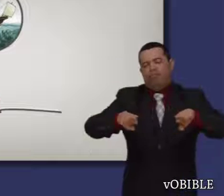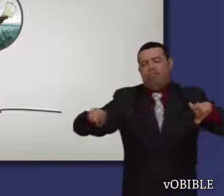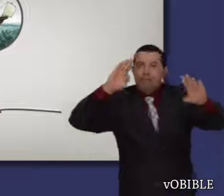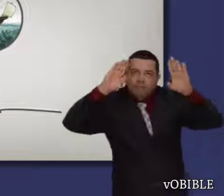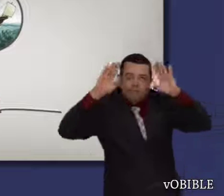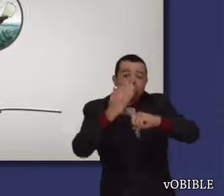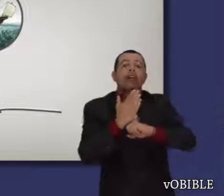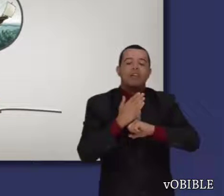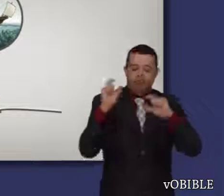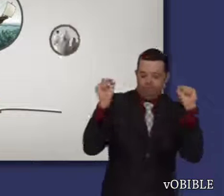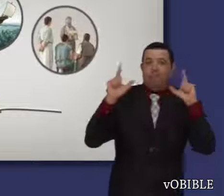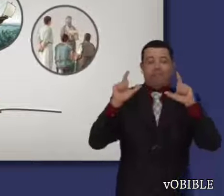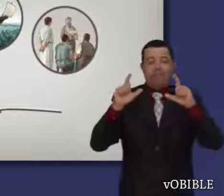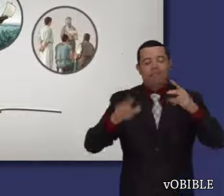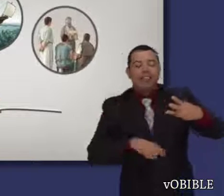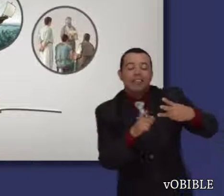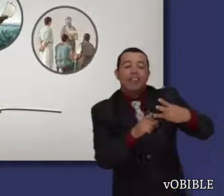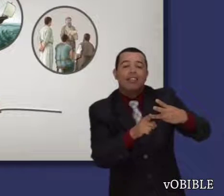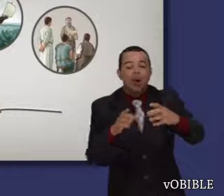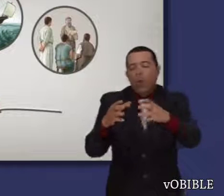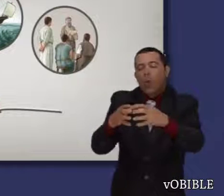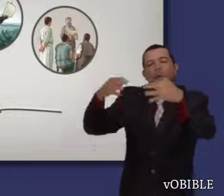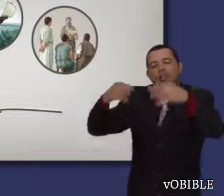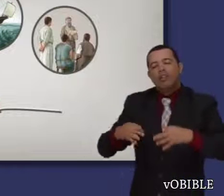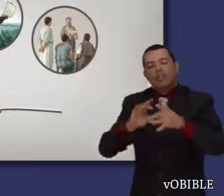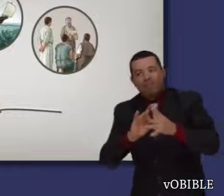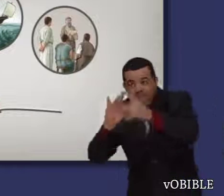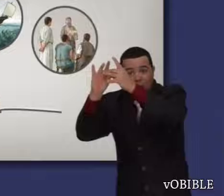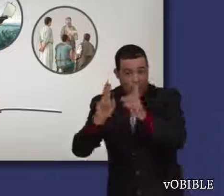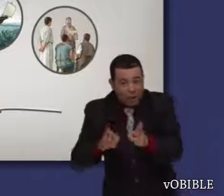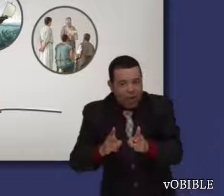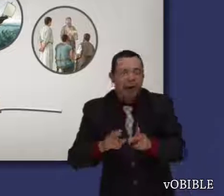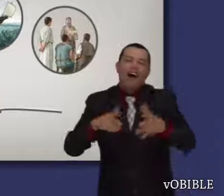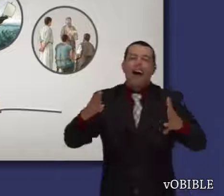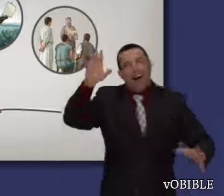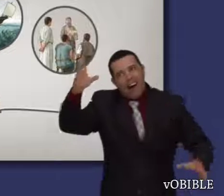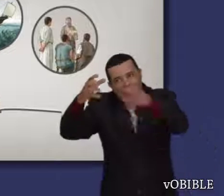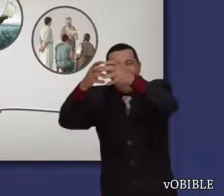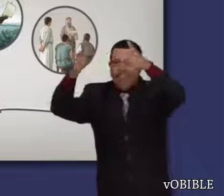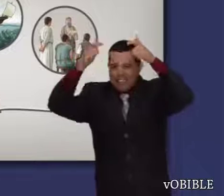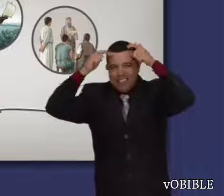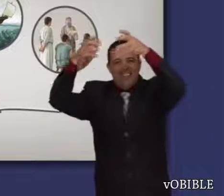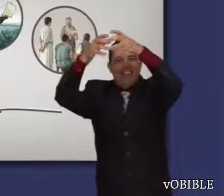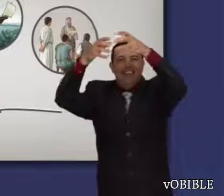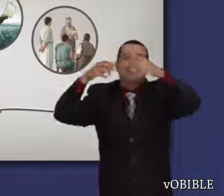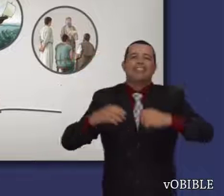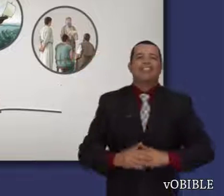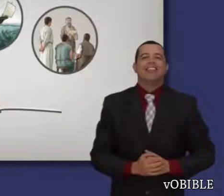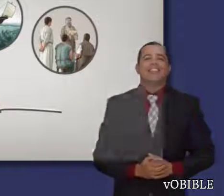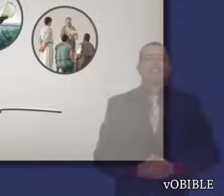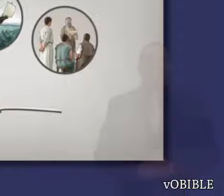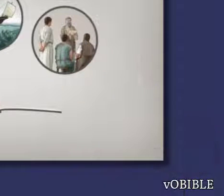ilustrações vivas que ele faz. E veja como Judas queria ajudar seus irmãos ungidos a se manter puros e a ter uma